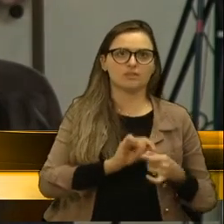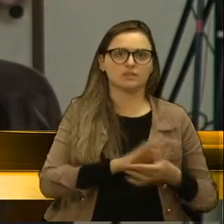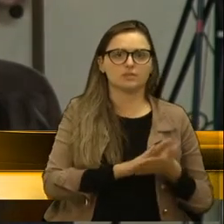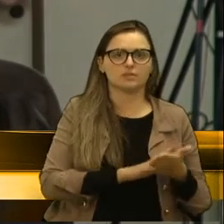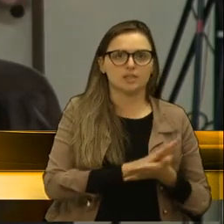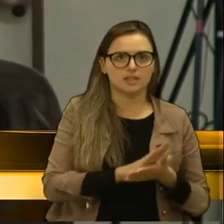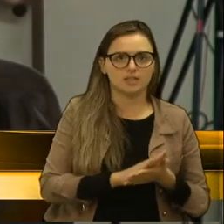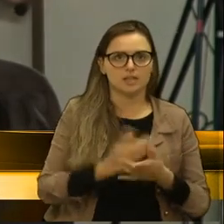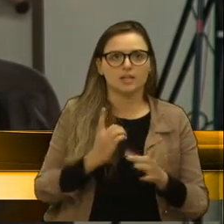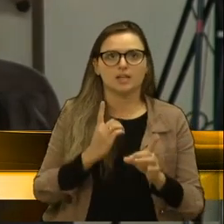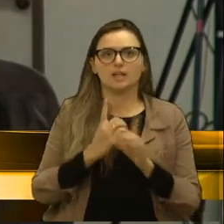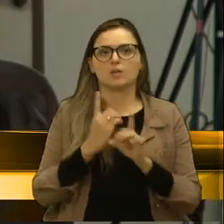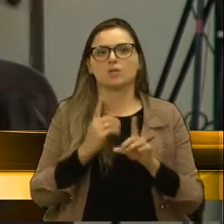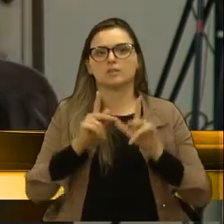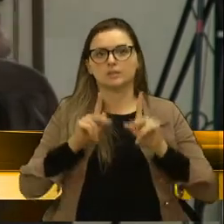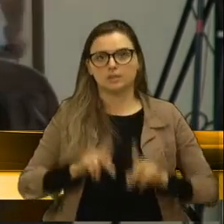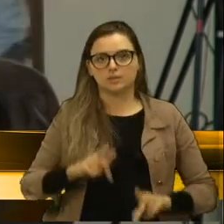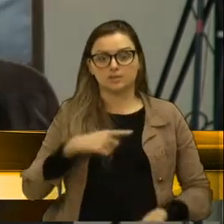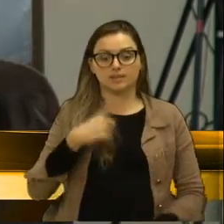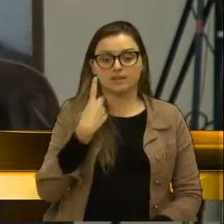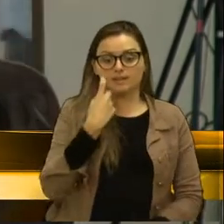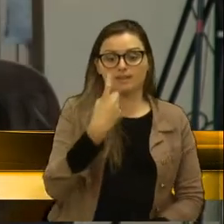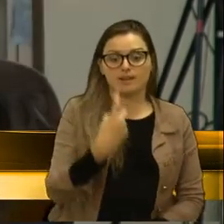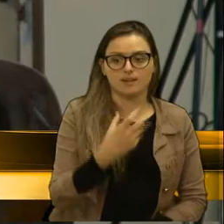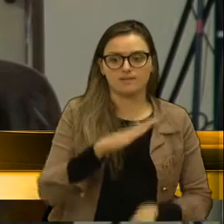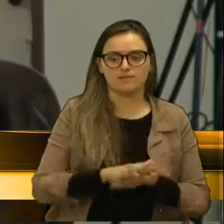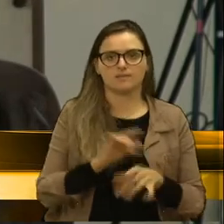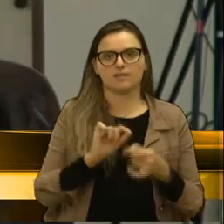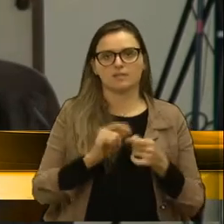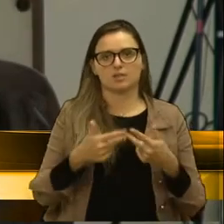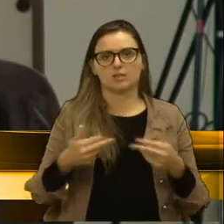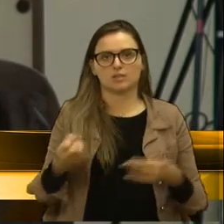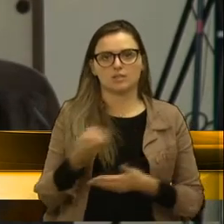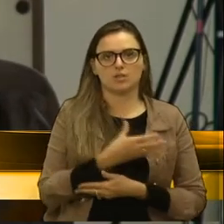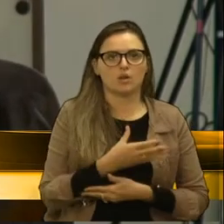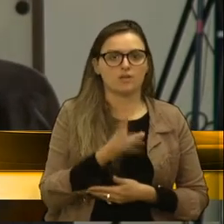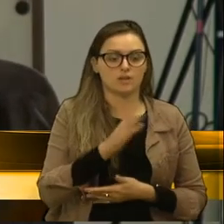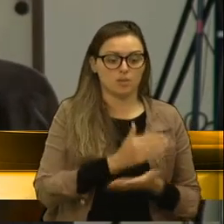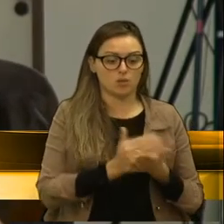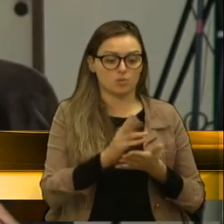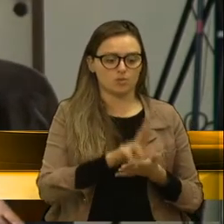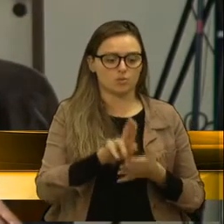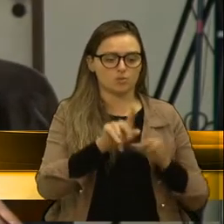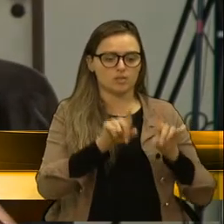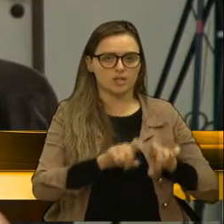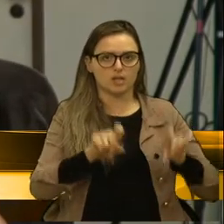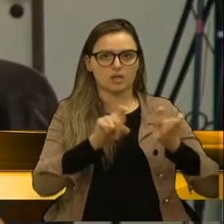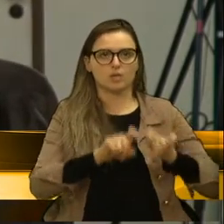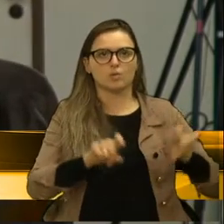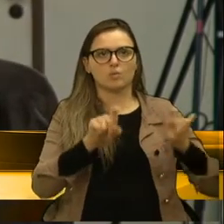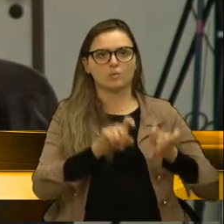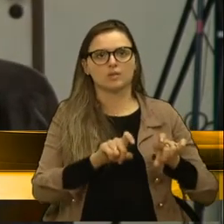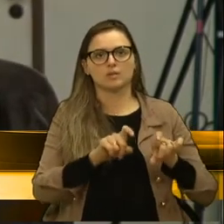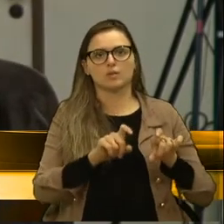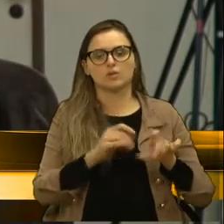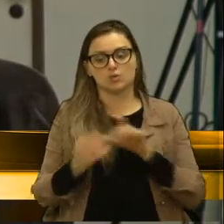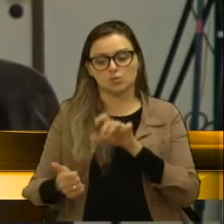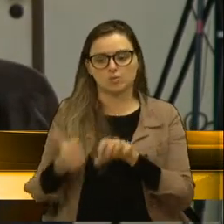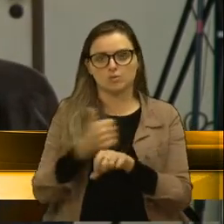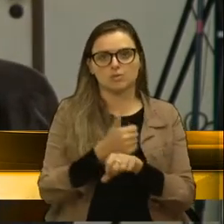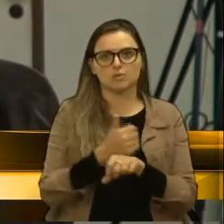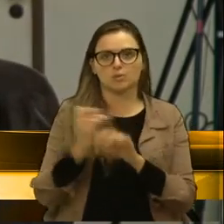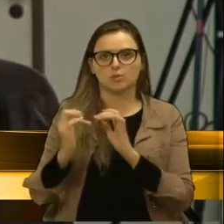pessoas interessadas em se modernizar, que foram para os computadores, se nós usarmos o exemplo do datilógrafo, e outras